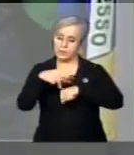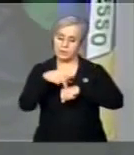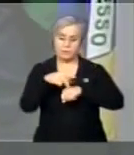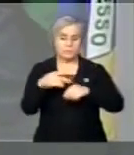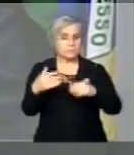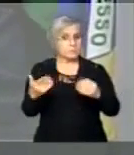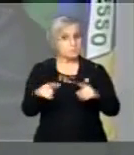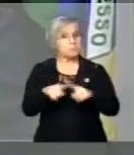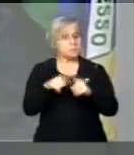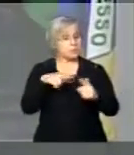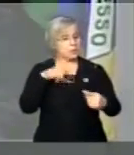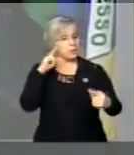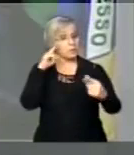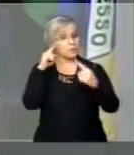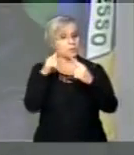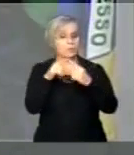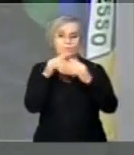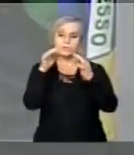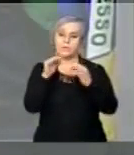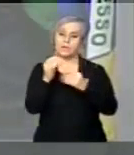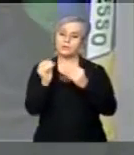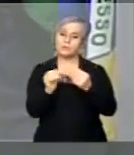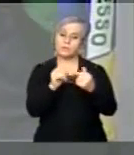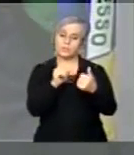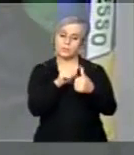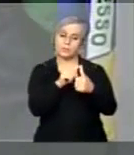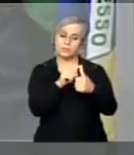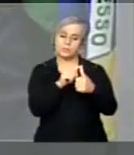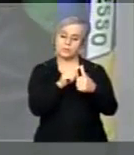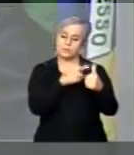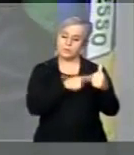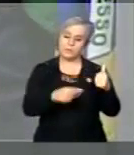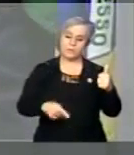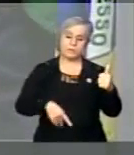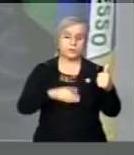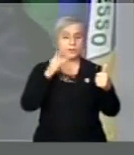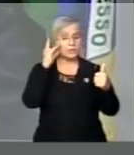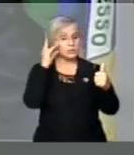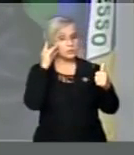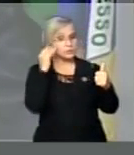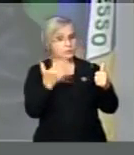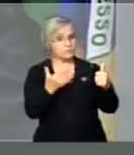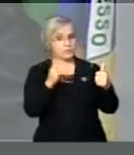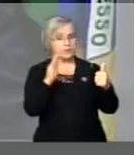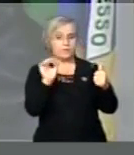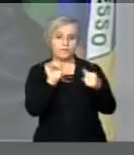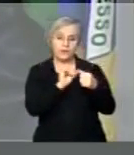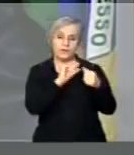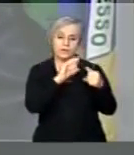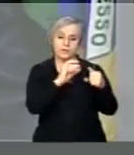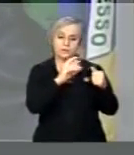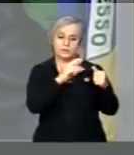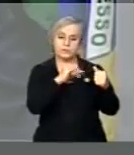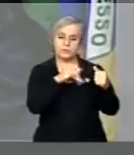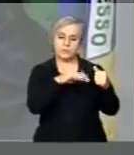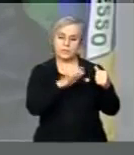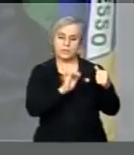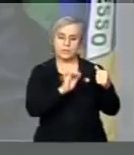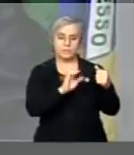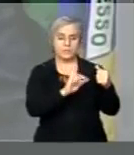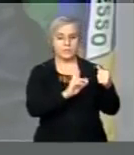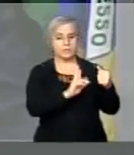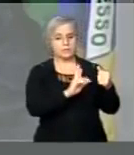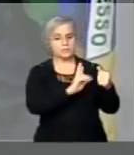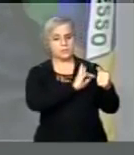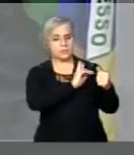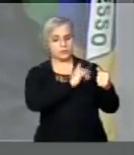muito objetivo em cima do crime cometido pela ex-presidente Dilma. São 70 bilhões em